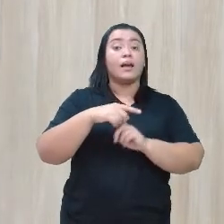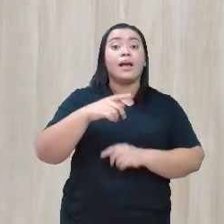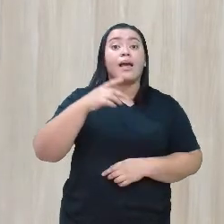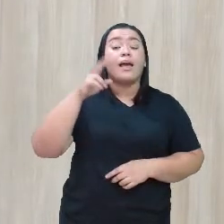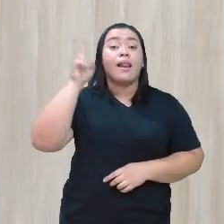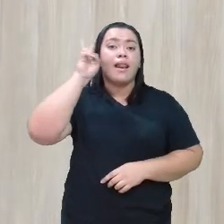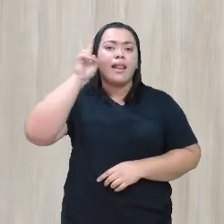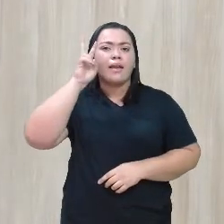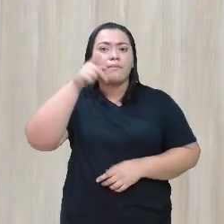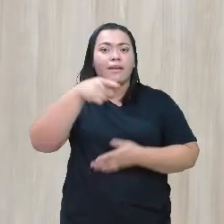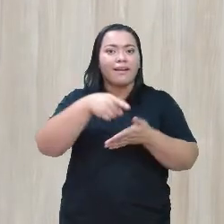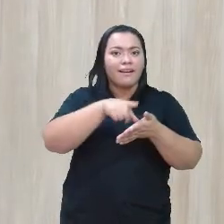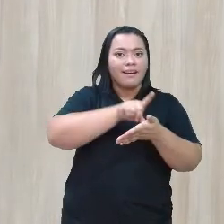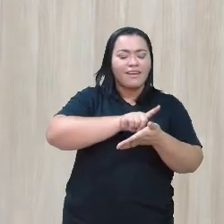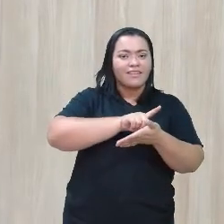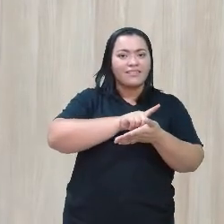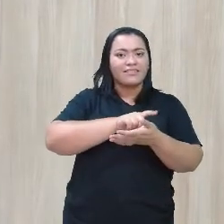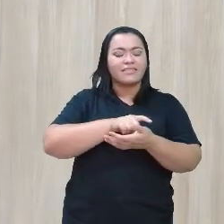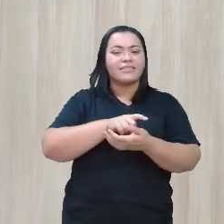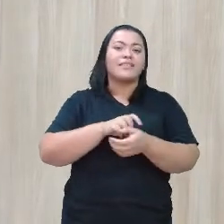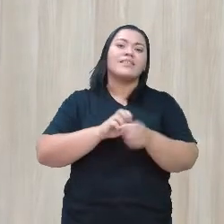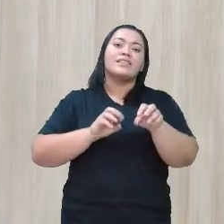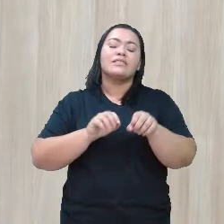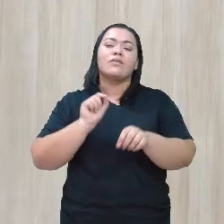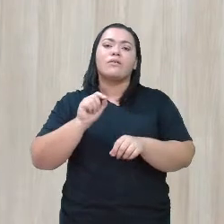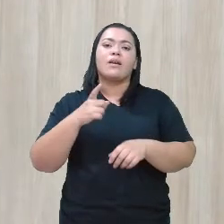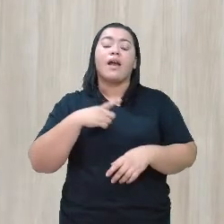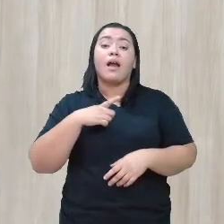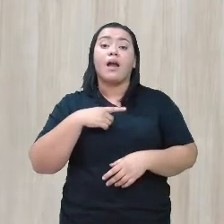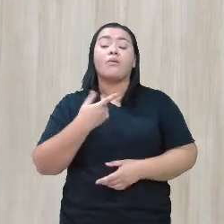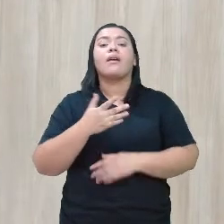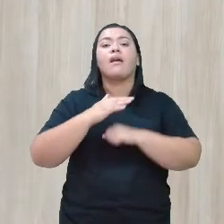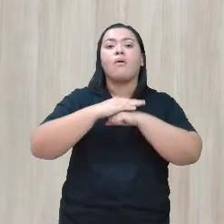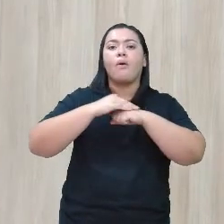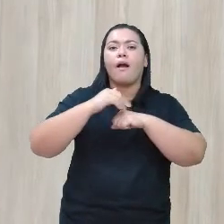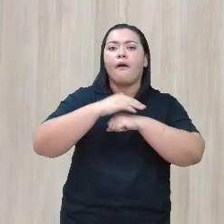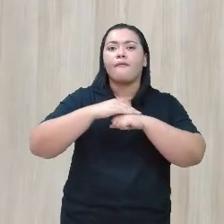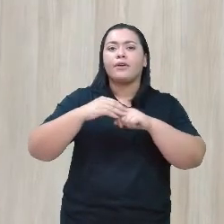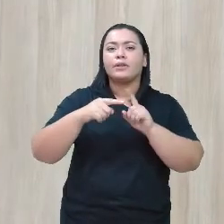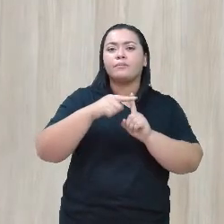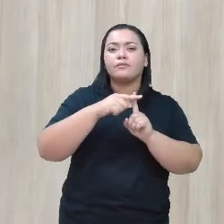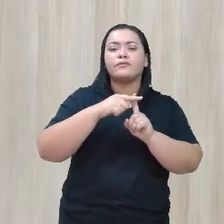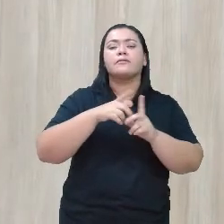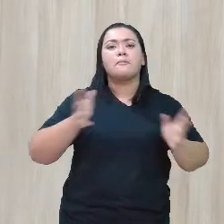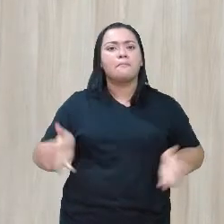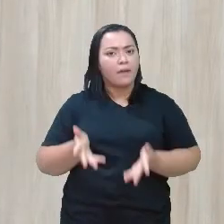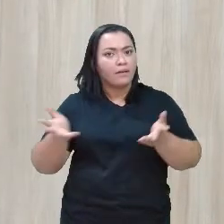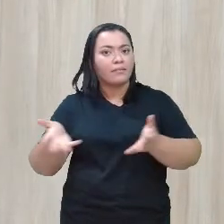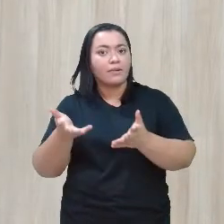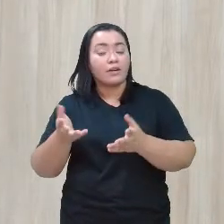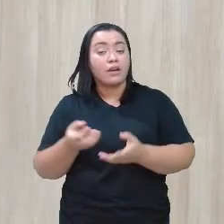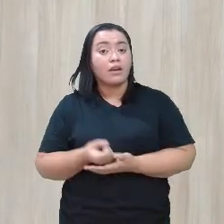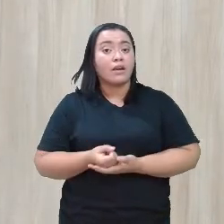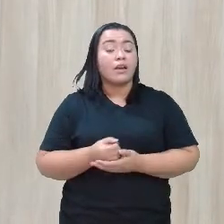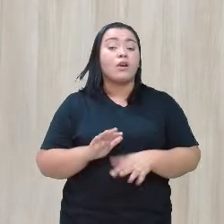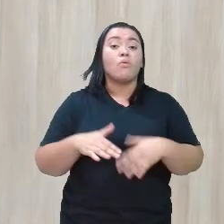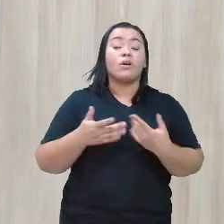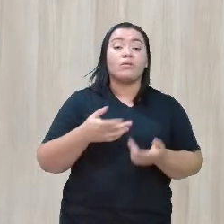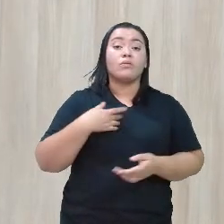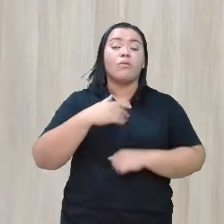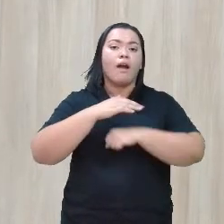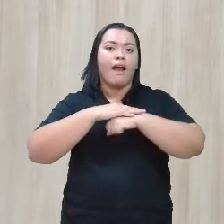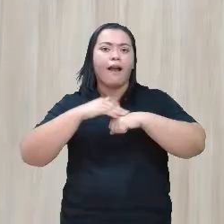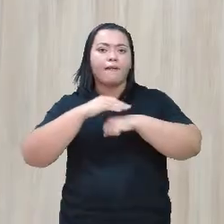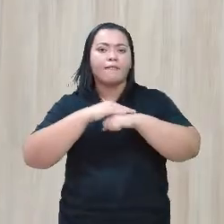no nosso último encontro o quanto os afetos positivos eles impulsionam, né? Enquanto os afetos positivos eles